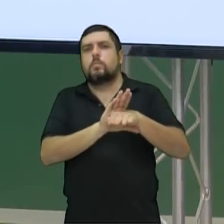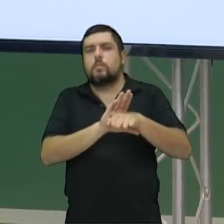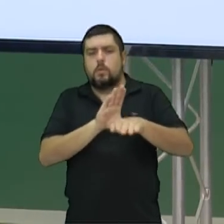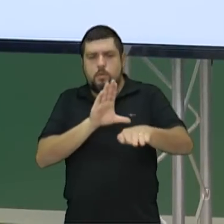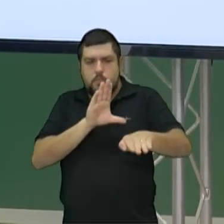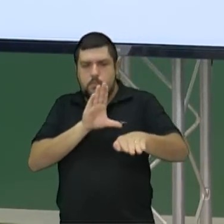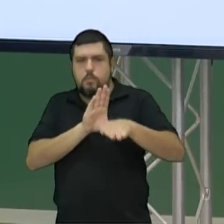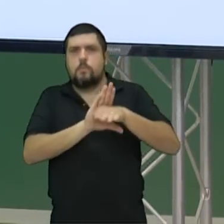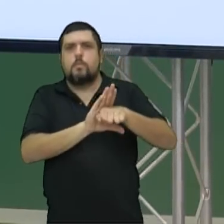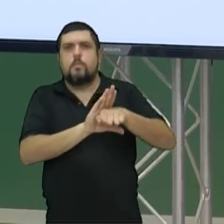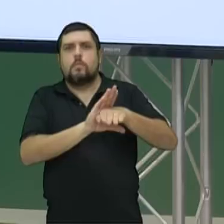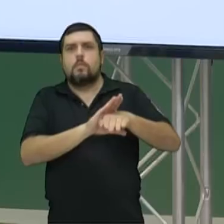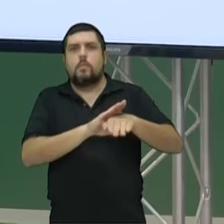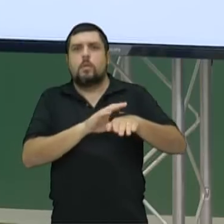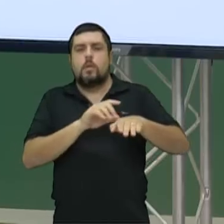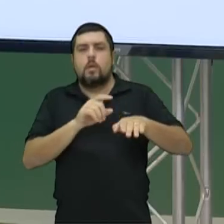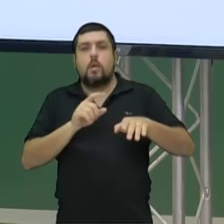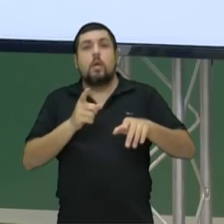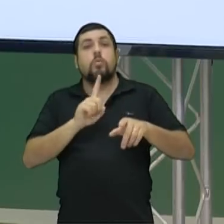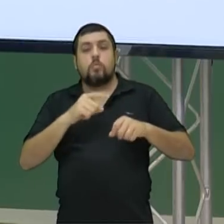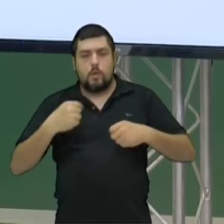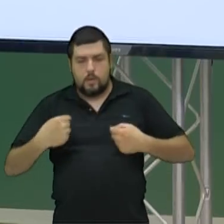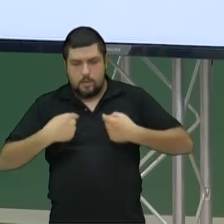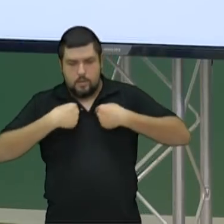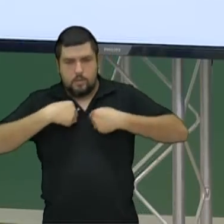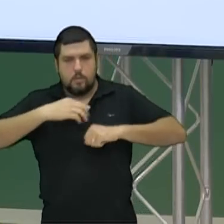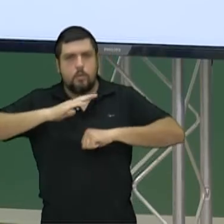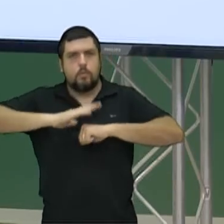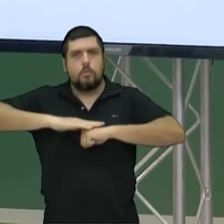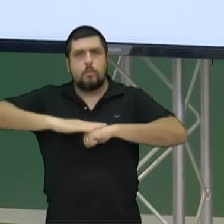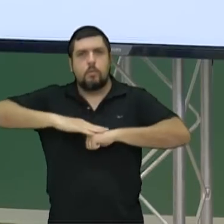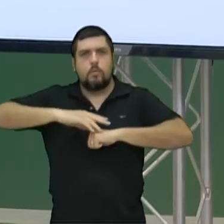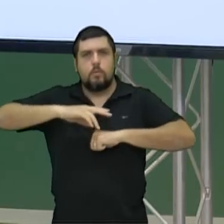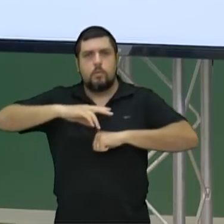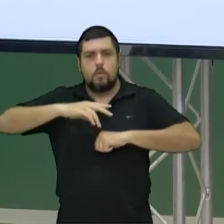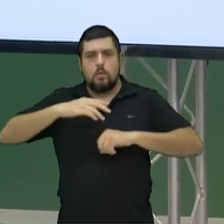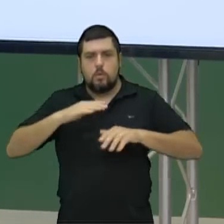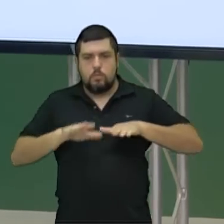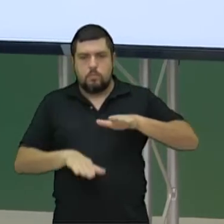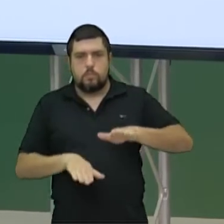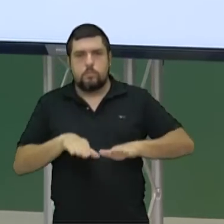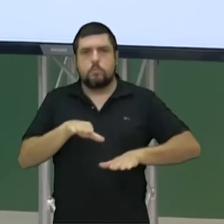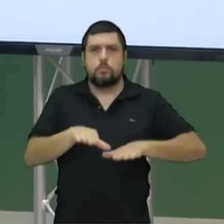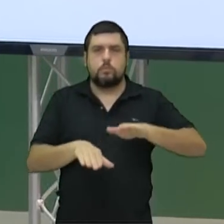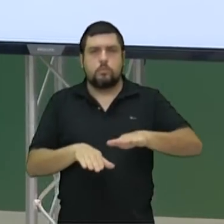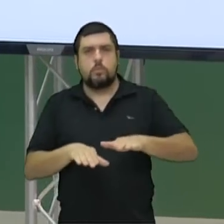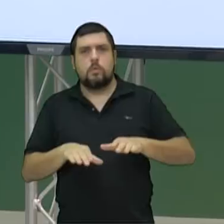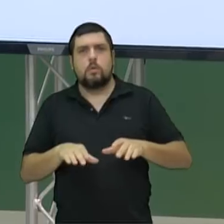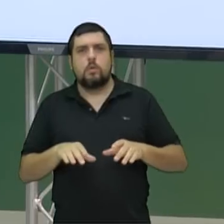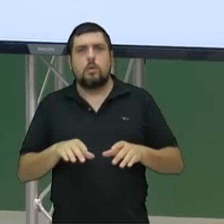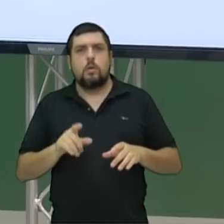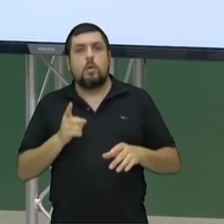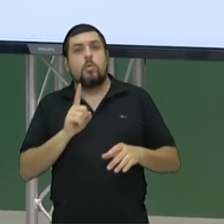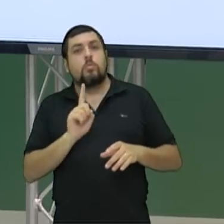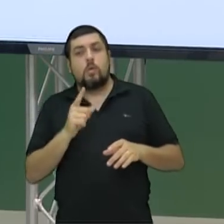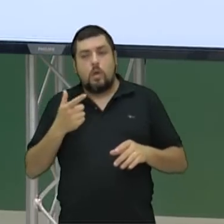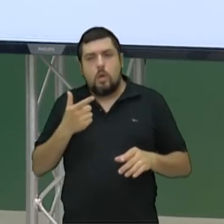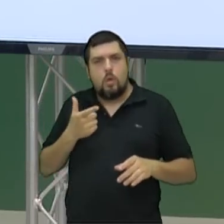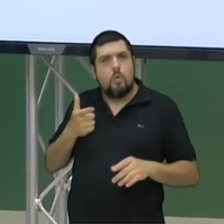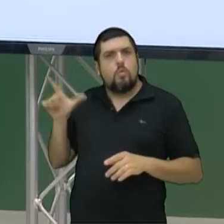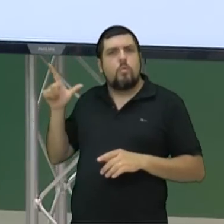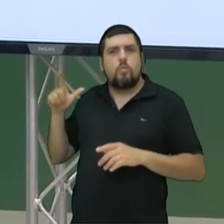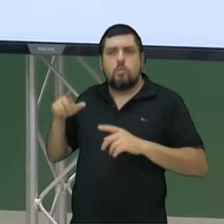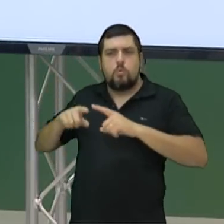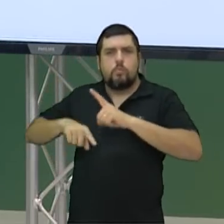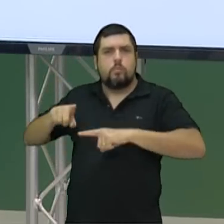que não é você que promove o seu próprio movimento, e sim um outro corpo em questão. Ou seja, você